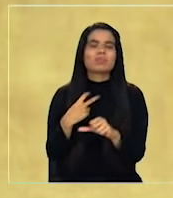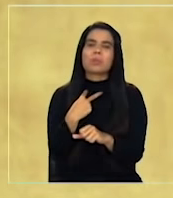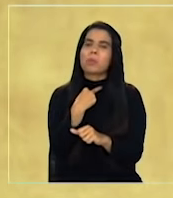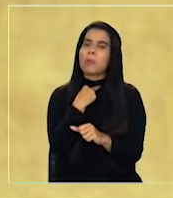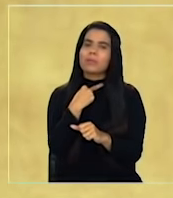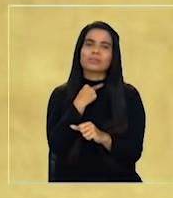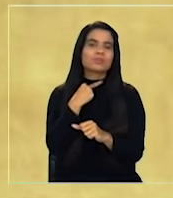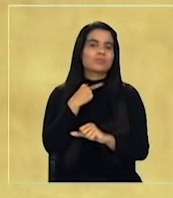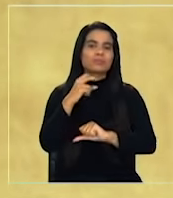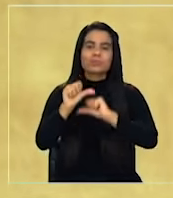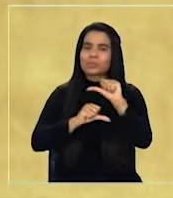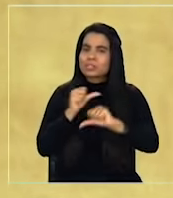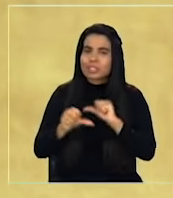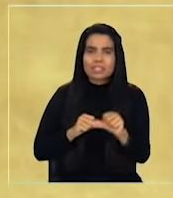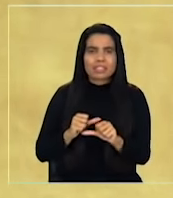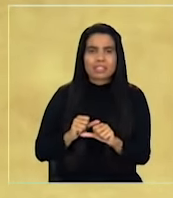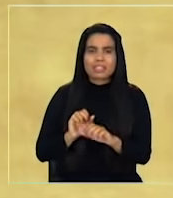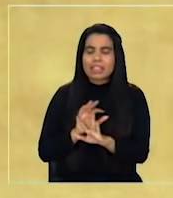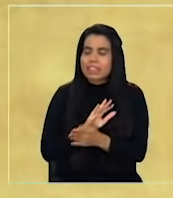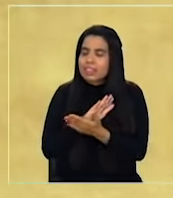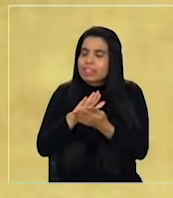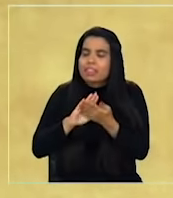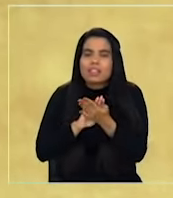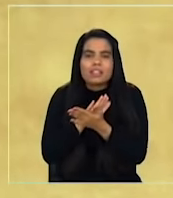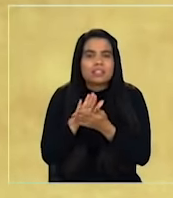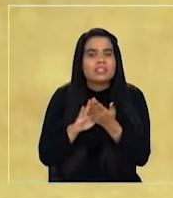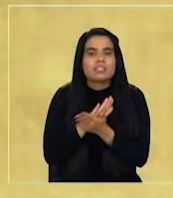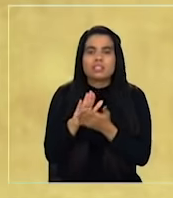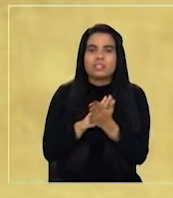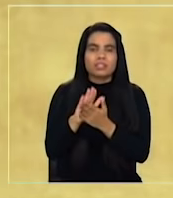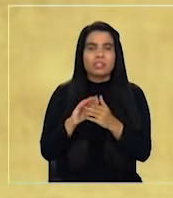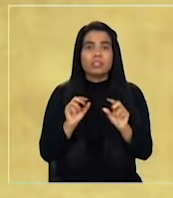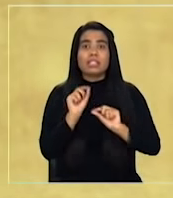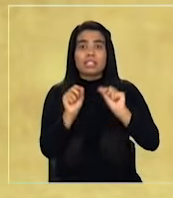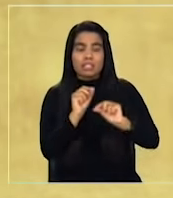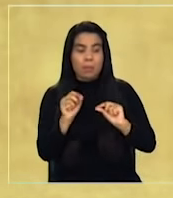falou, céus e terra passarão.